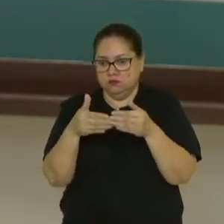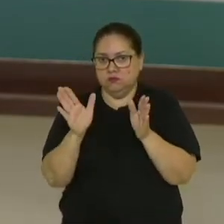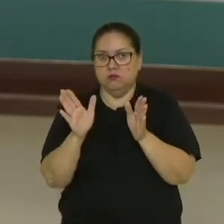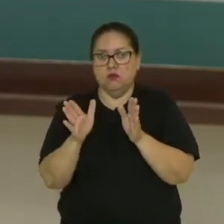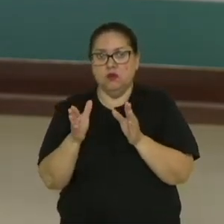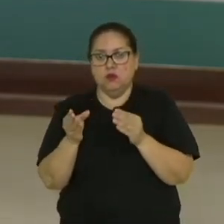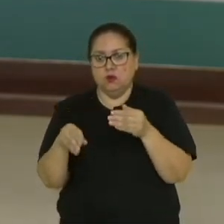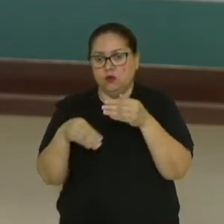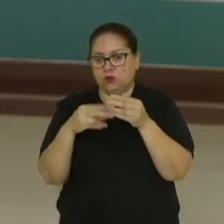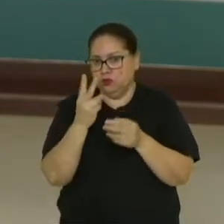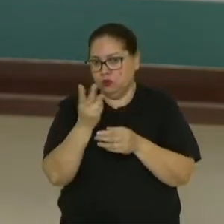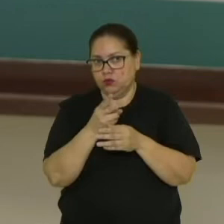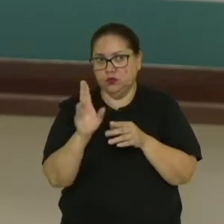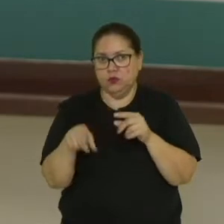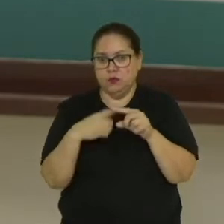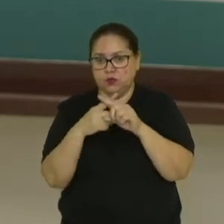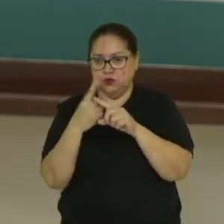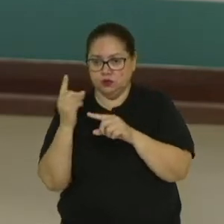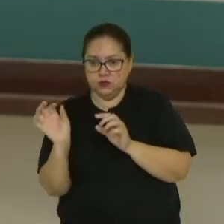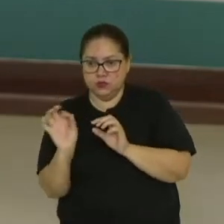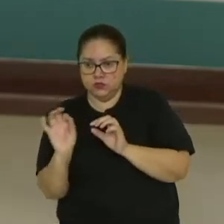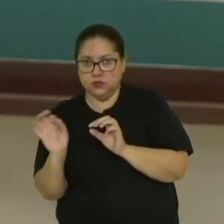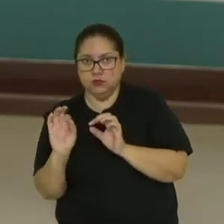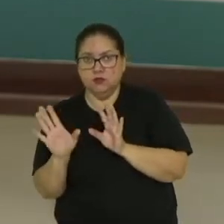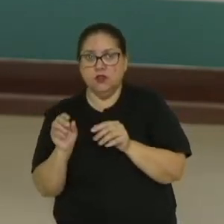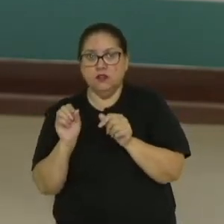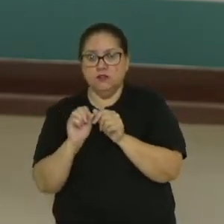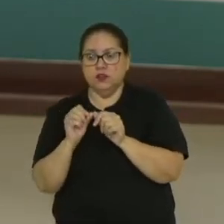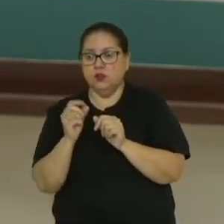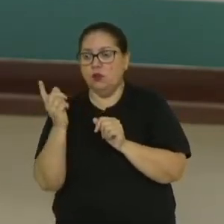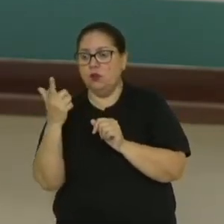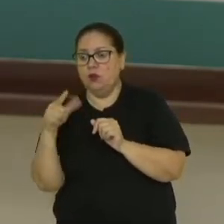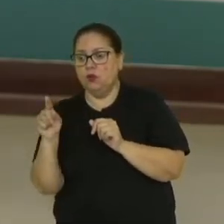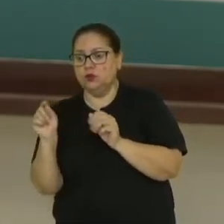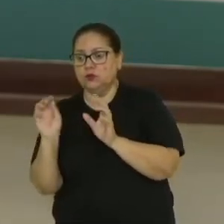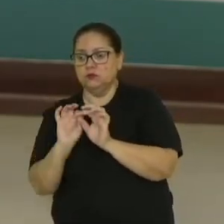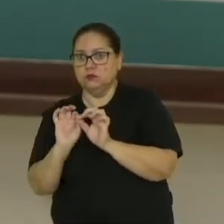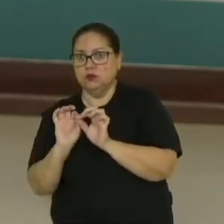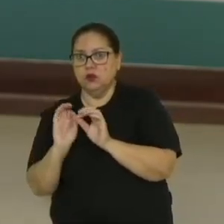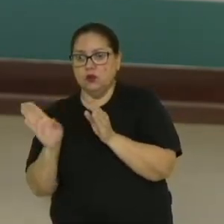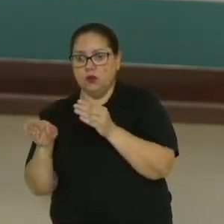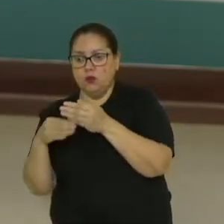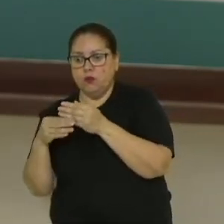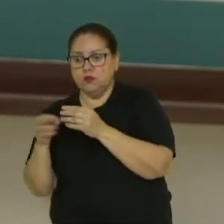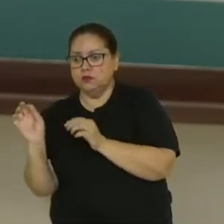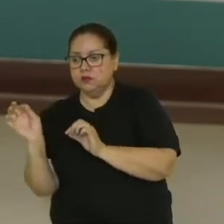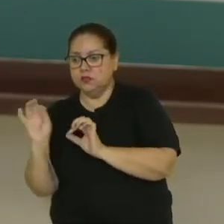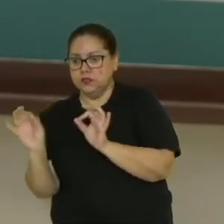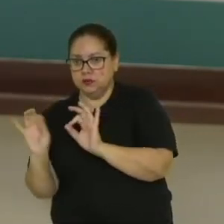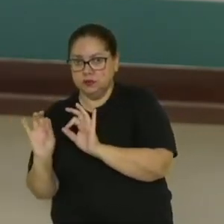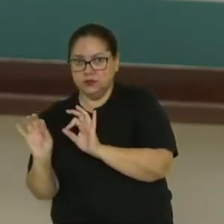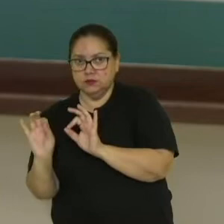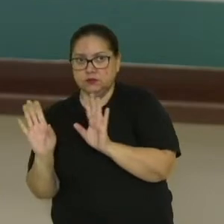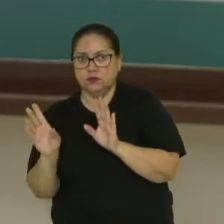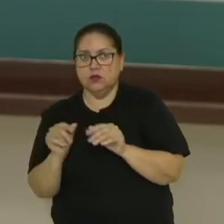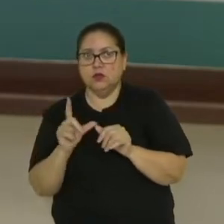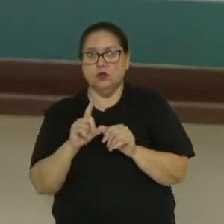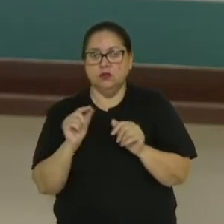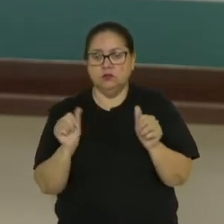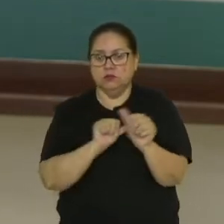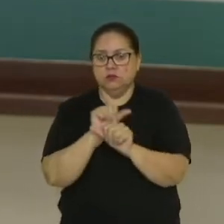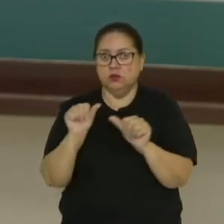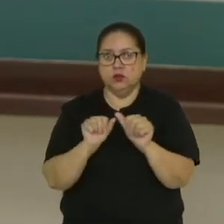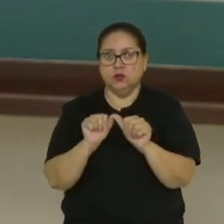substância composta, mais uma substância simples, formando outra substância composta e outra substância simples. Então a gente tem uma troca